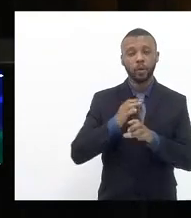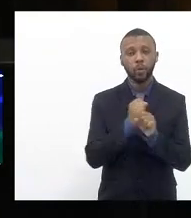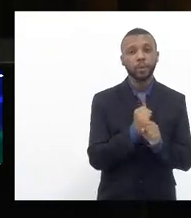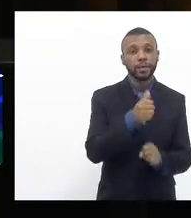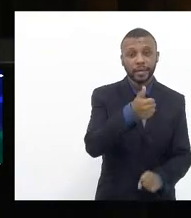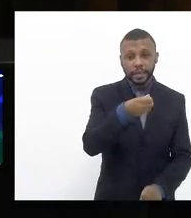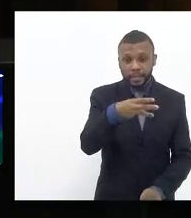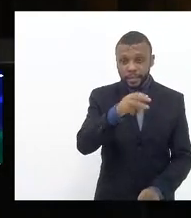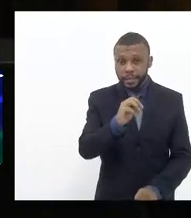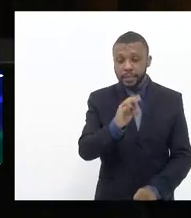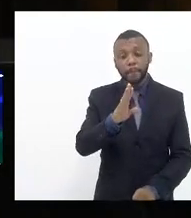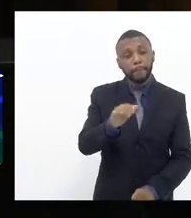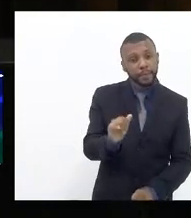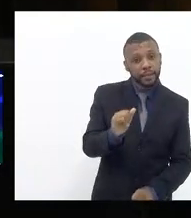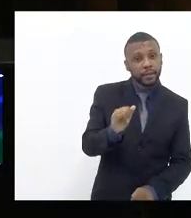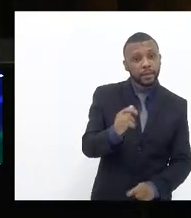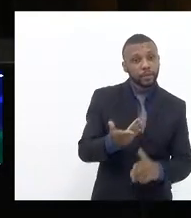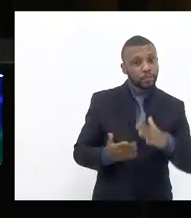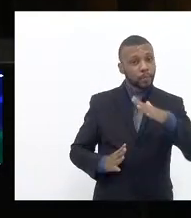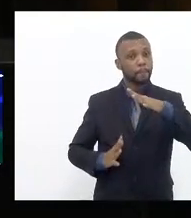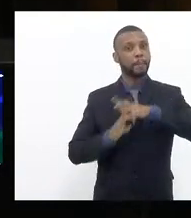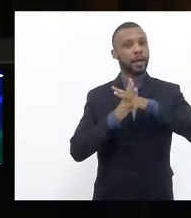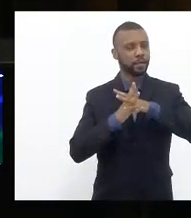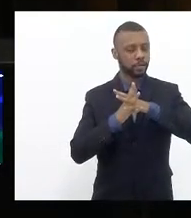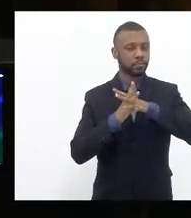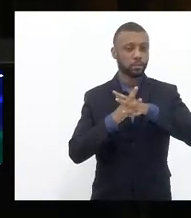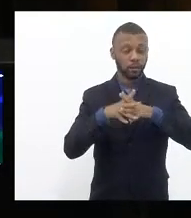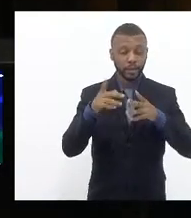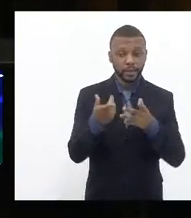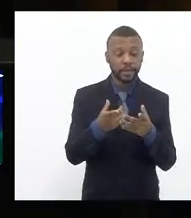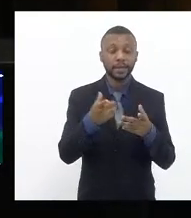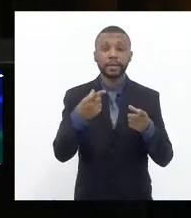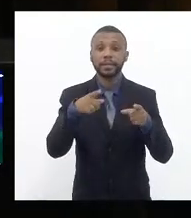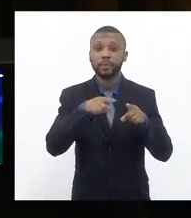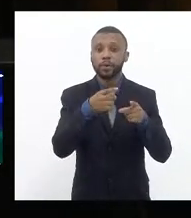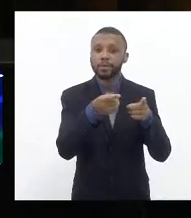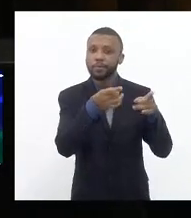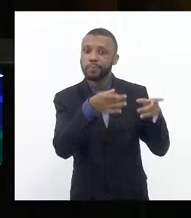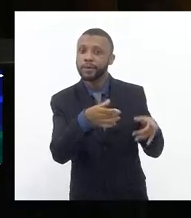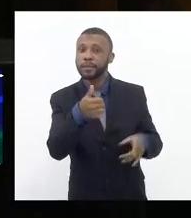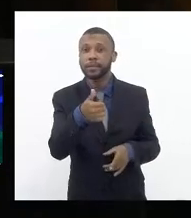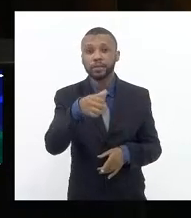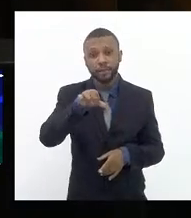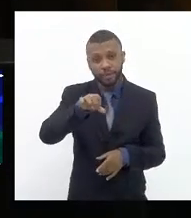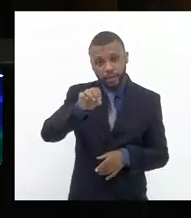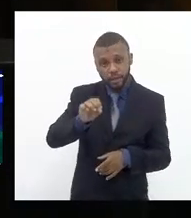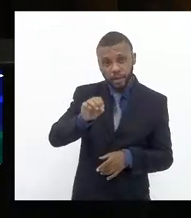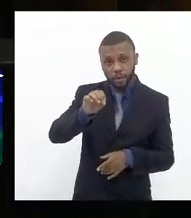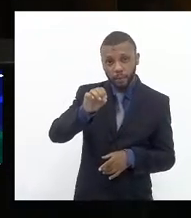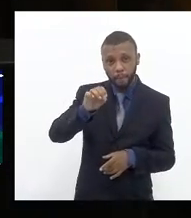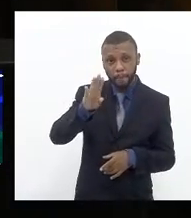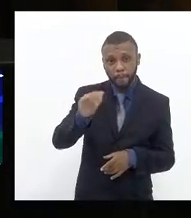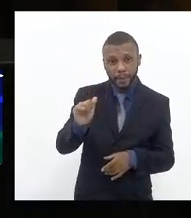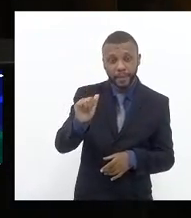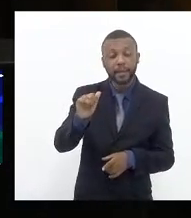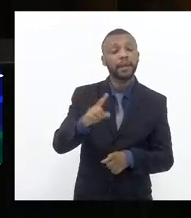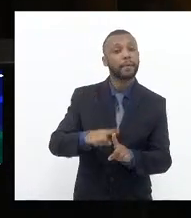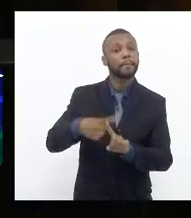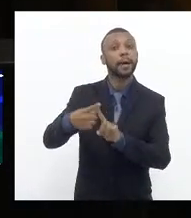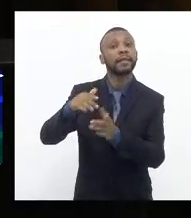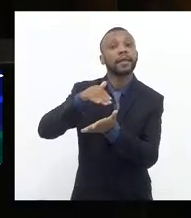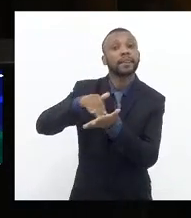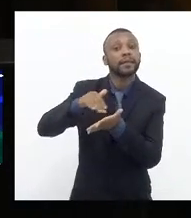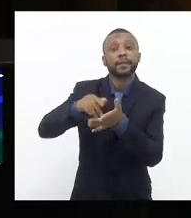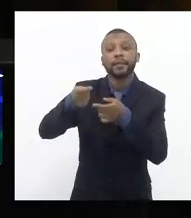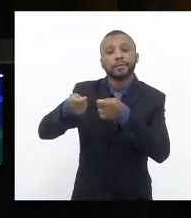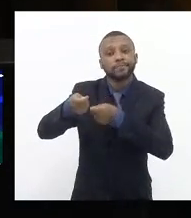no máximo, e ao sair do regime, a dívida é de 191 bi. E mais, a Secretaria de Fazenda,